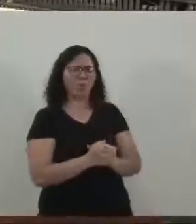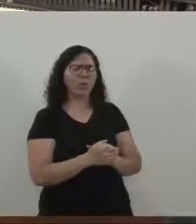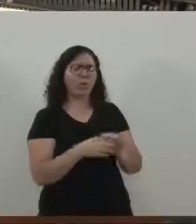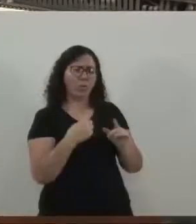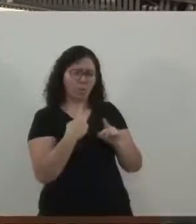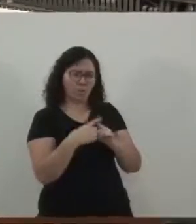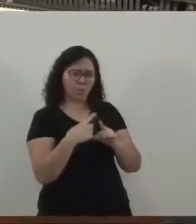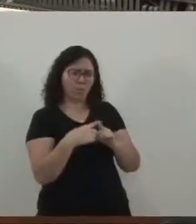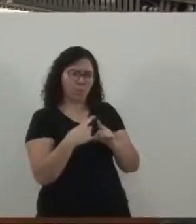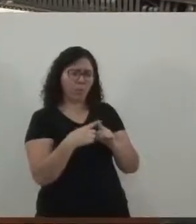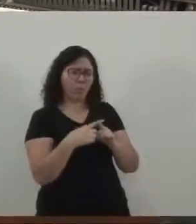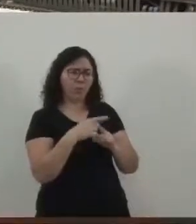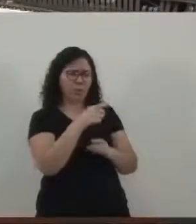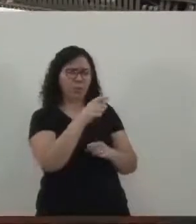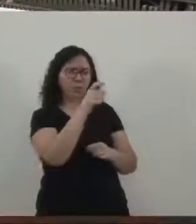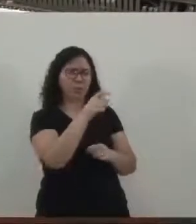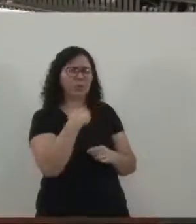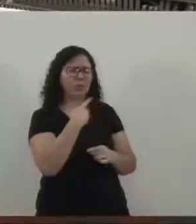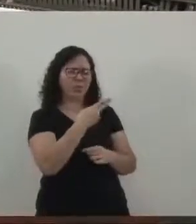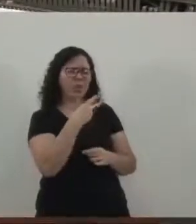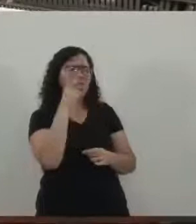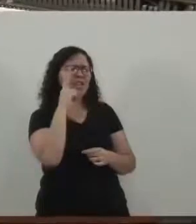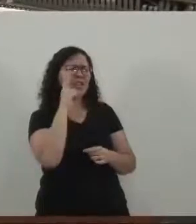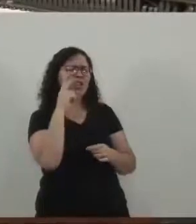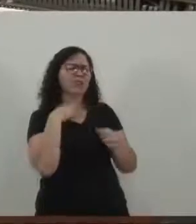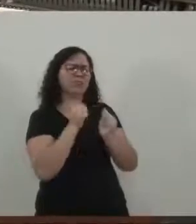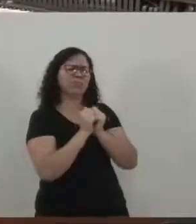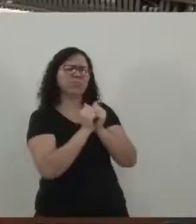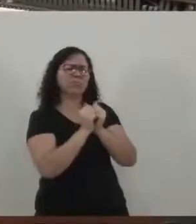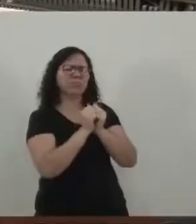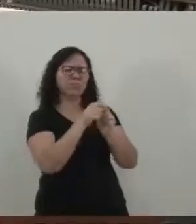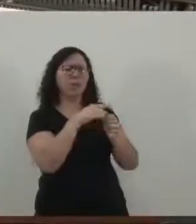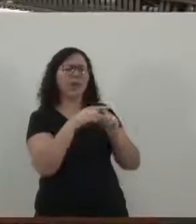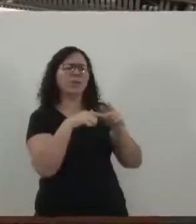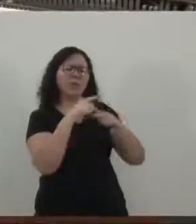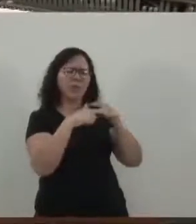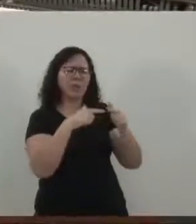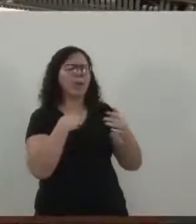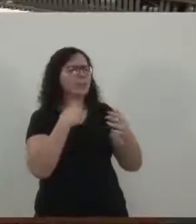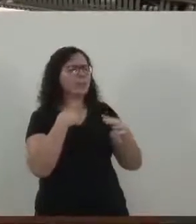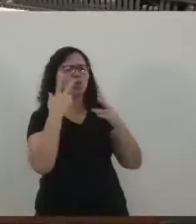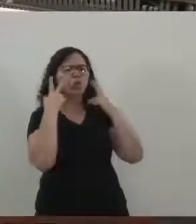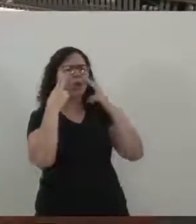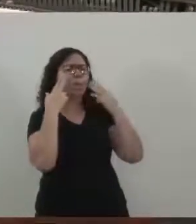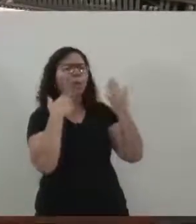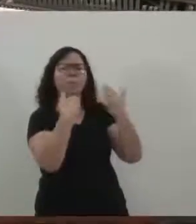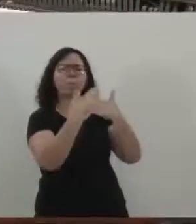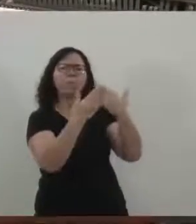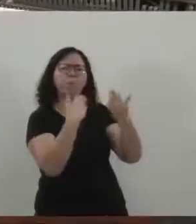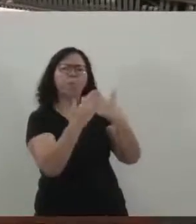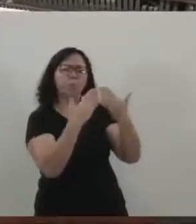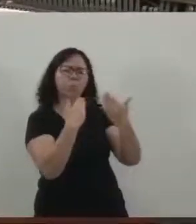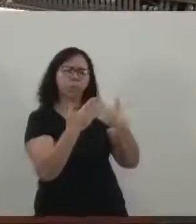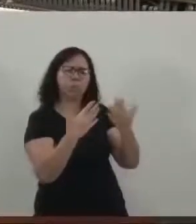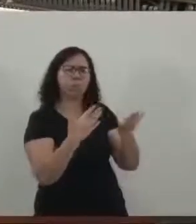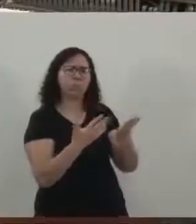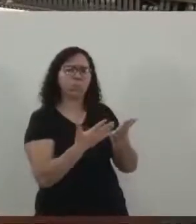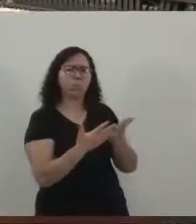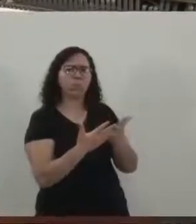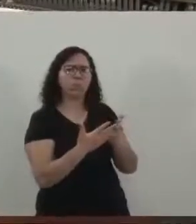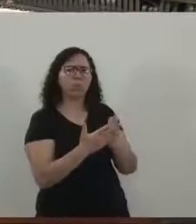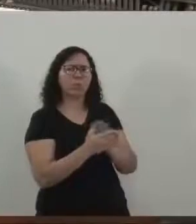realmente você... Na nossa história de convivência na Câmara, a gente sempre trocou ideia sobre isso, a gente pode discordar, mas